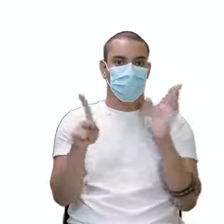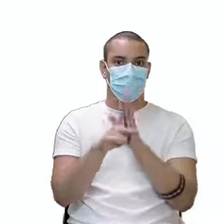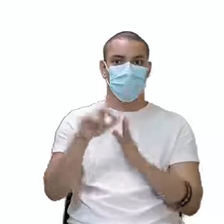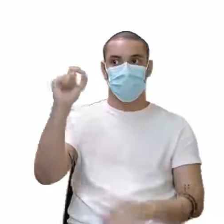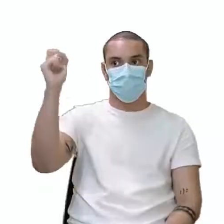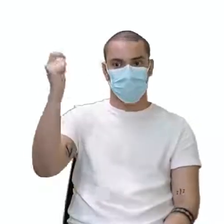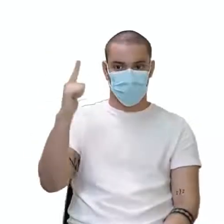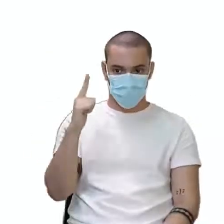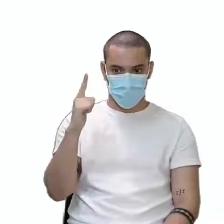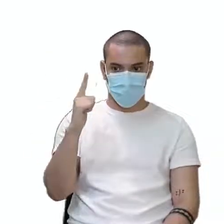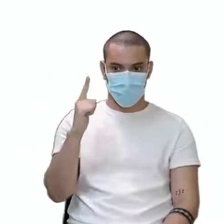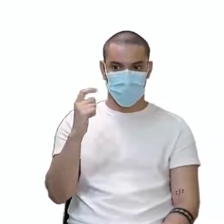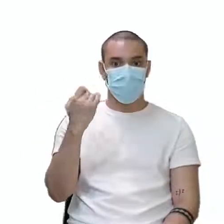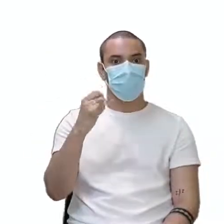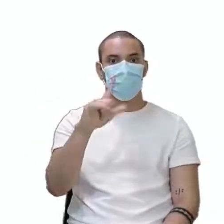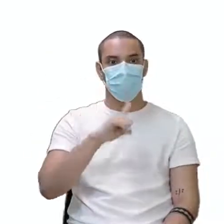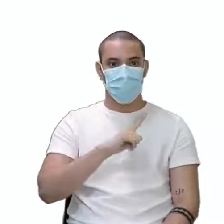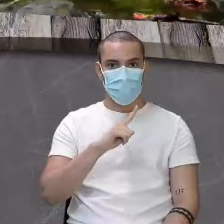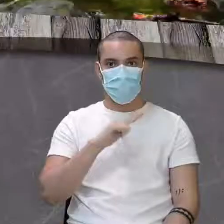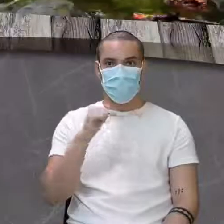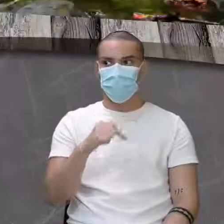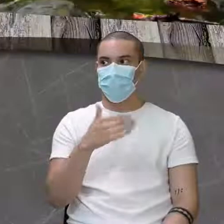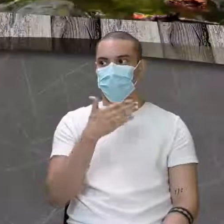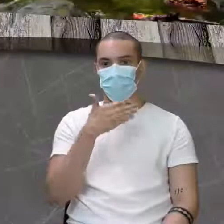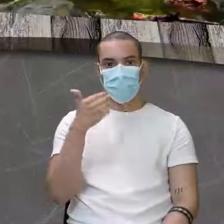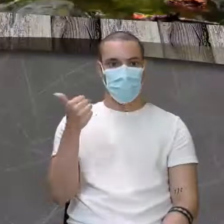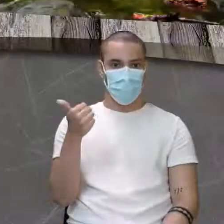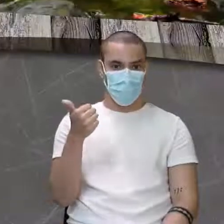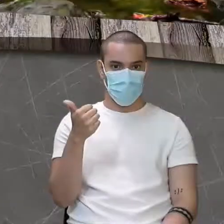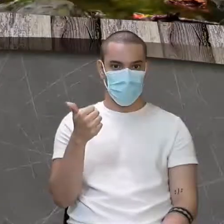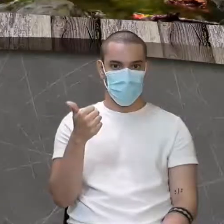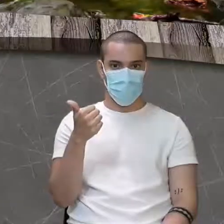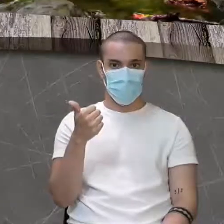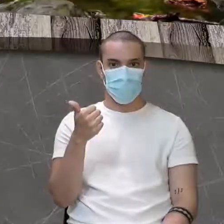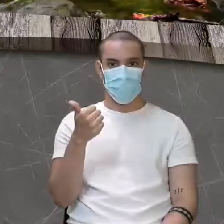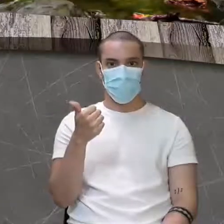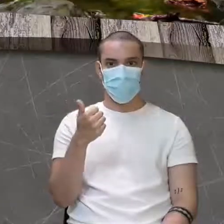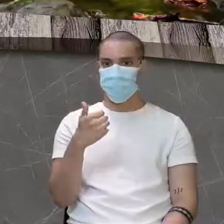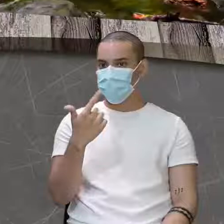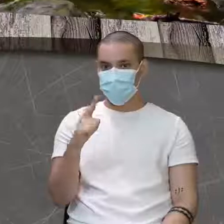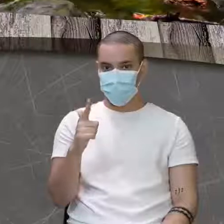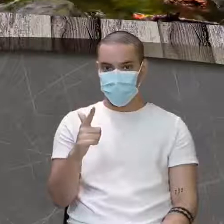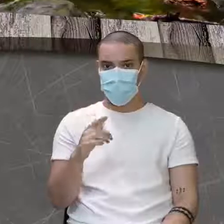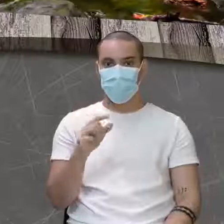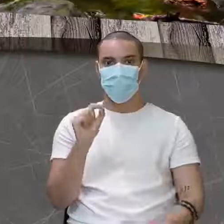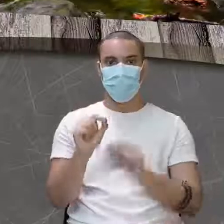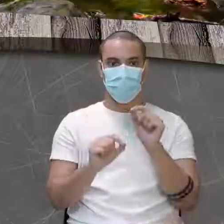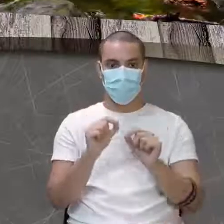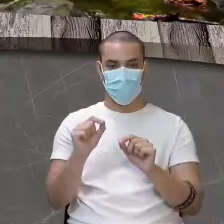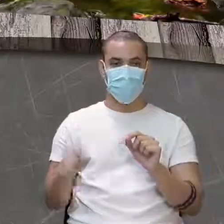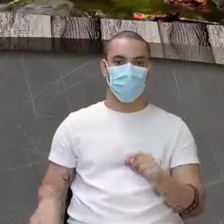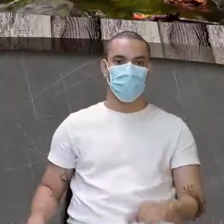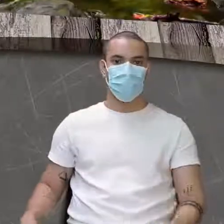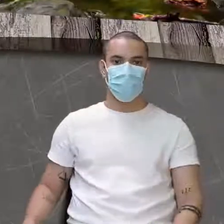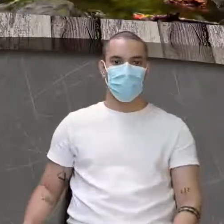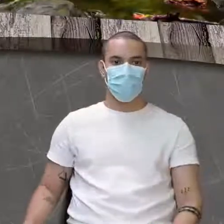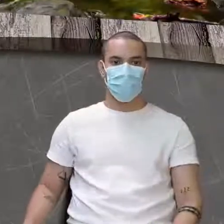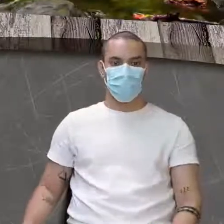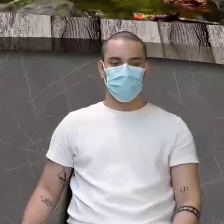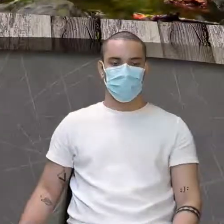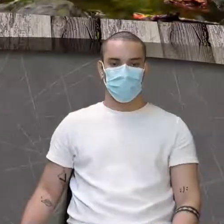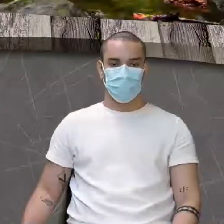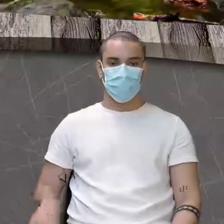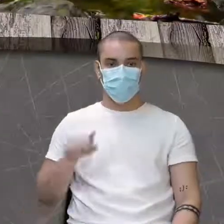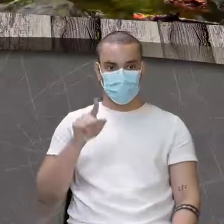Sol. Se você tivesse aqui em mim era melhor, mas tudo bem. Você não quer ver meu rosto agora, não tem importância. Ó, aí,